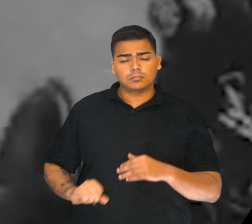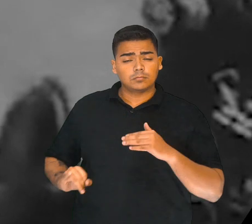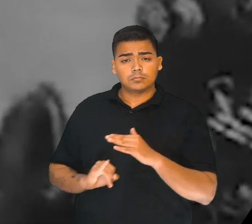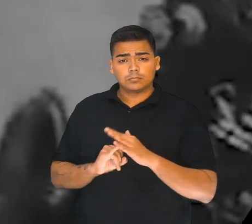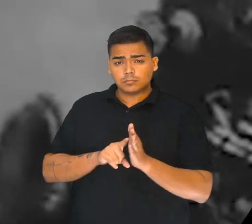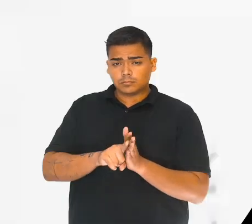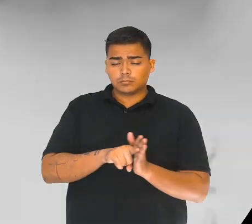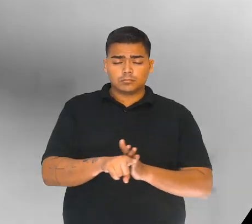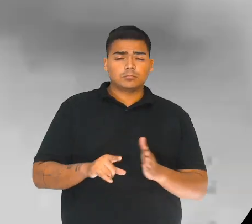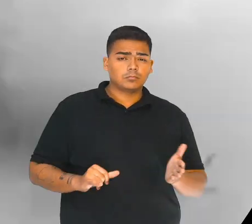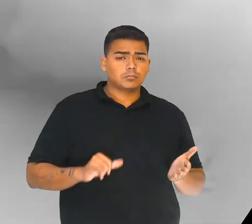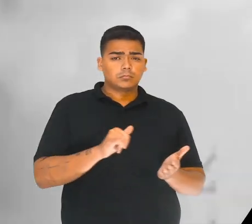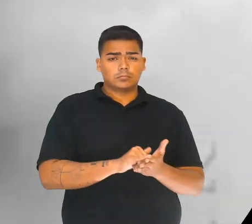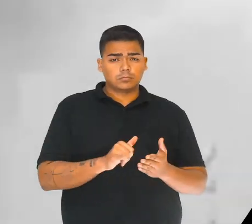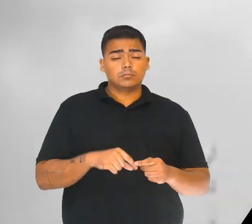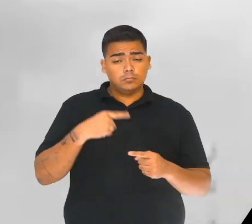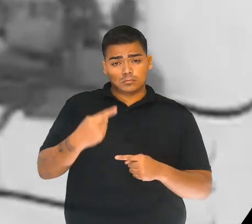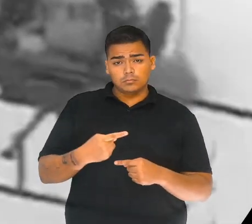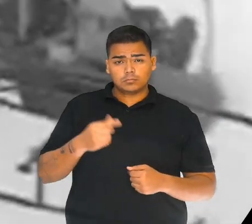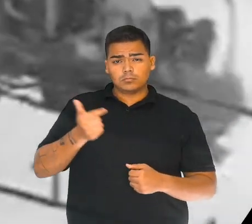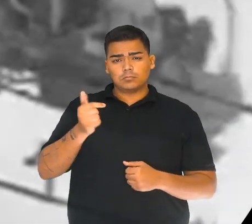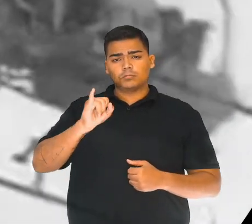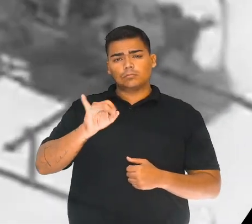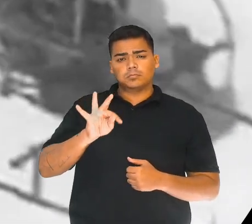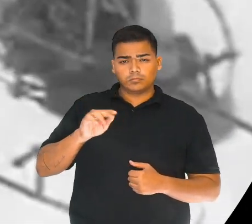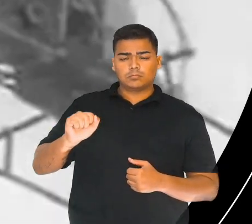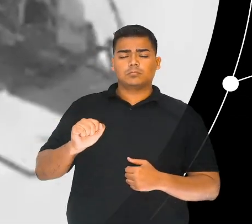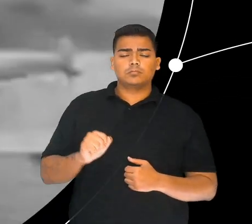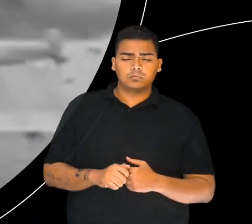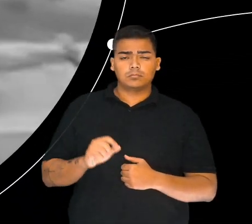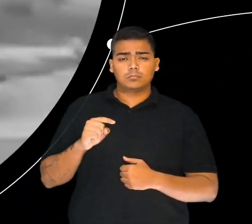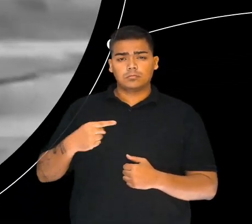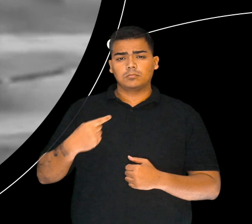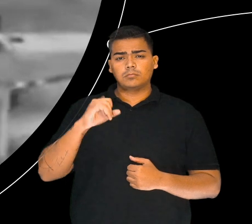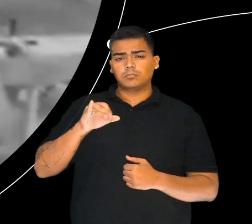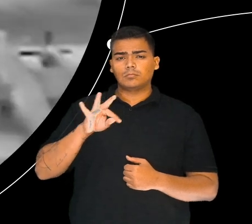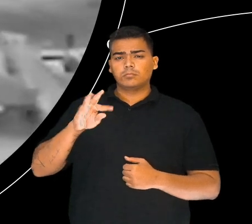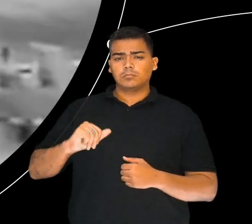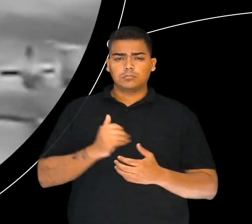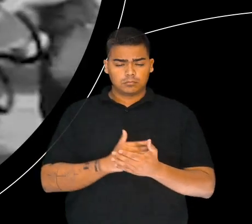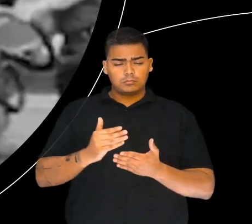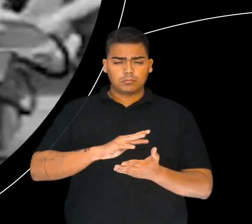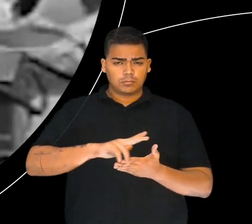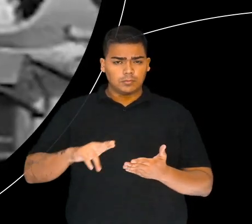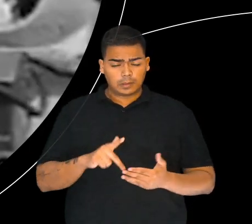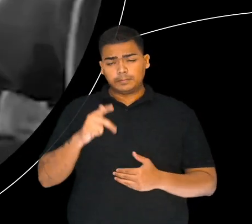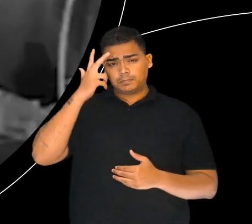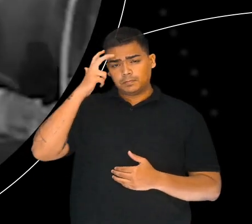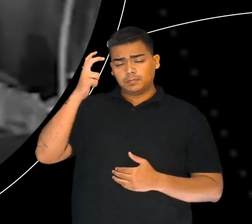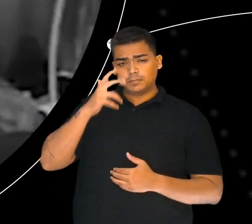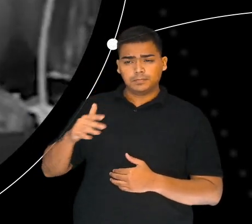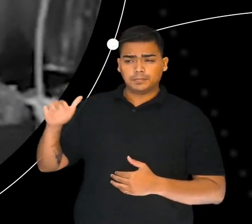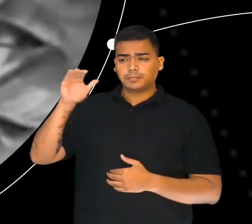maior instituto de pesquisa da Força Aérea, veio o ITA. E com o ITA veio uma atração muito forte de grandes